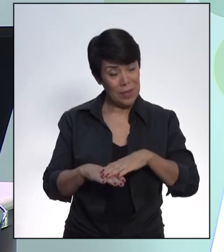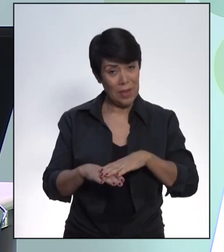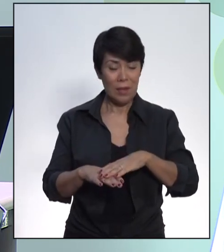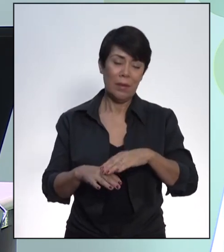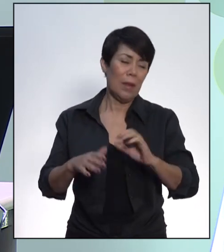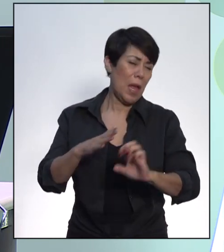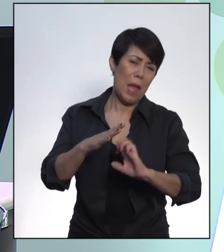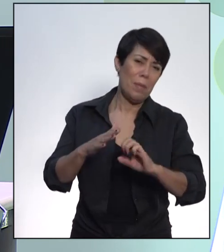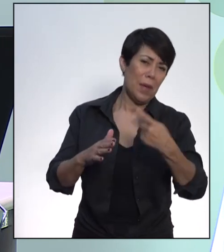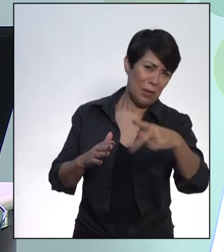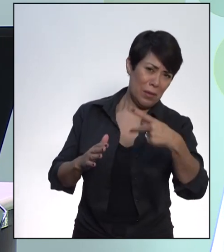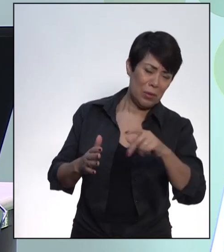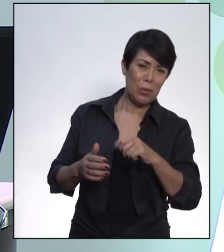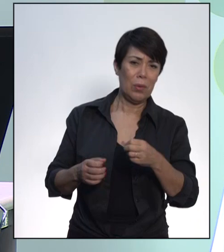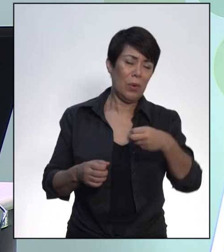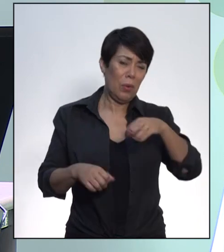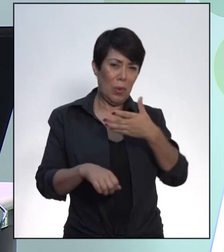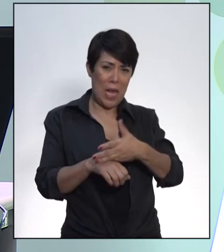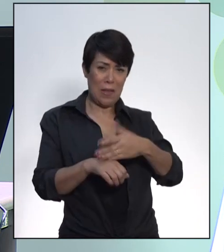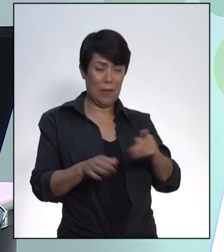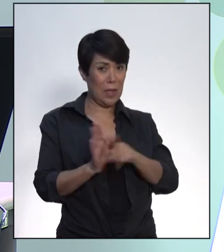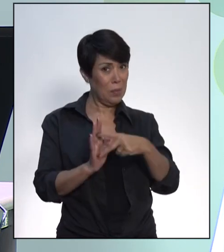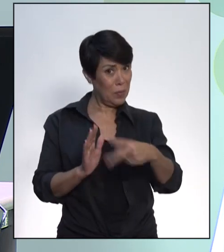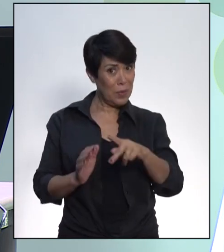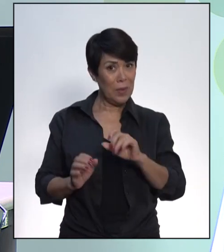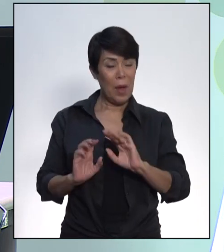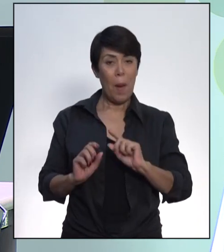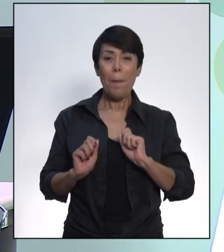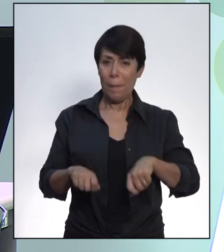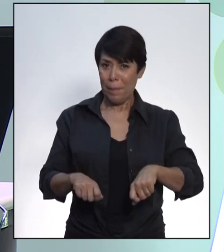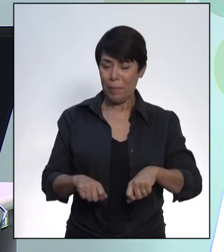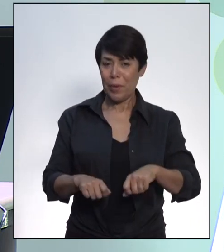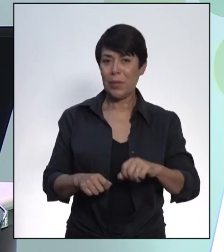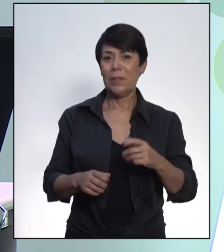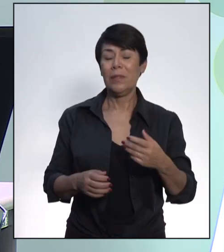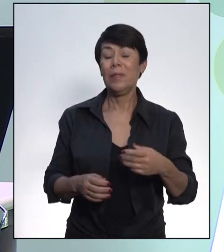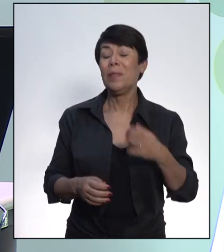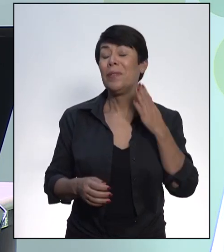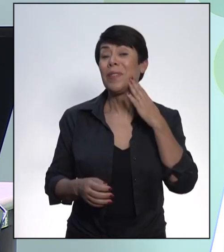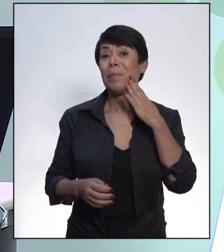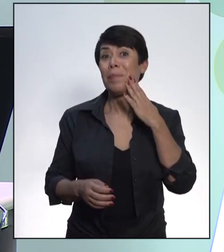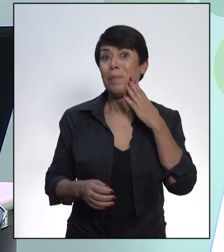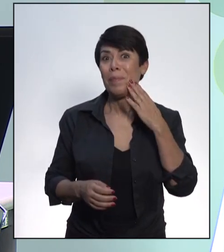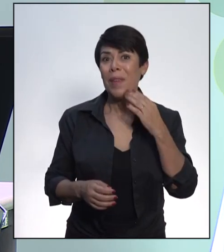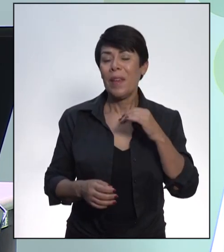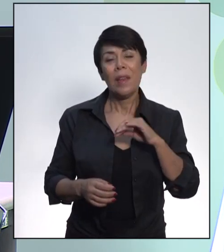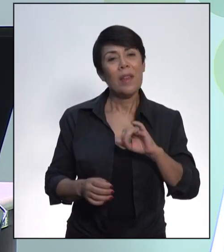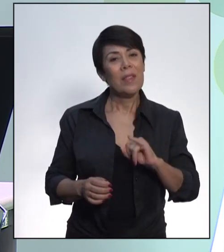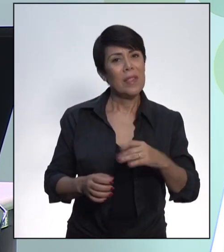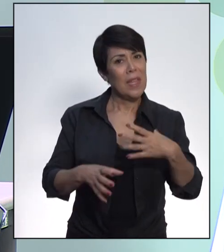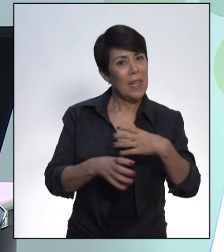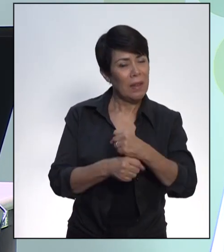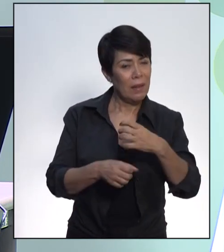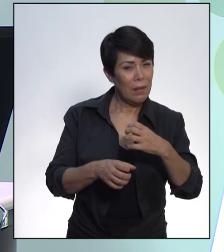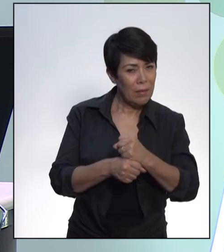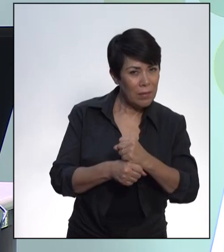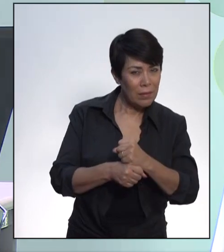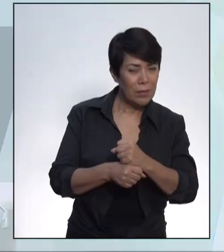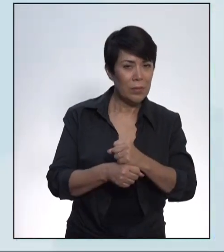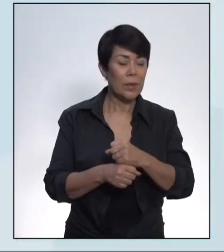de vocês, numa atividade de vocês. Vocês podem ver isso em atividades, então se a atividade vem acumulando,